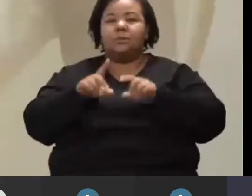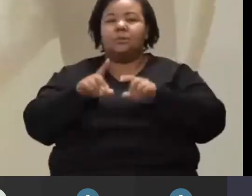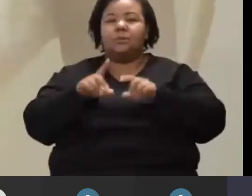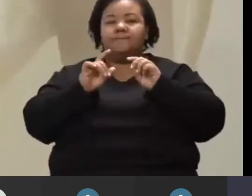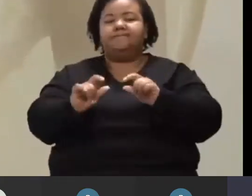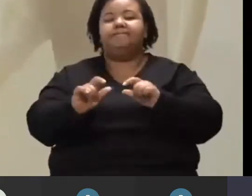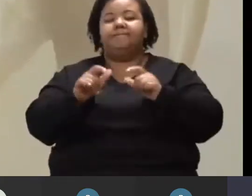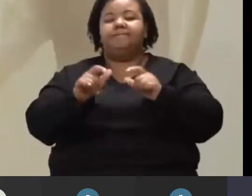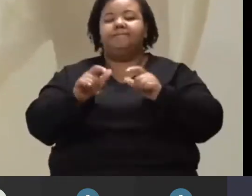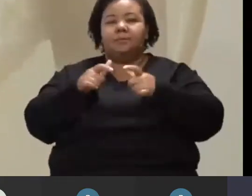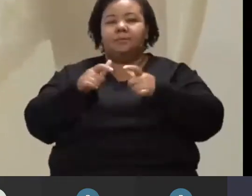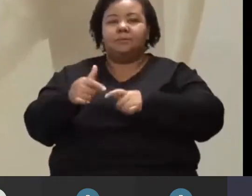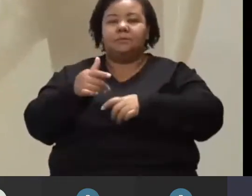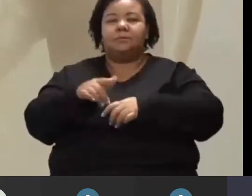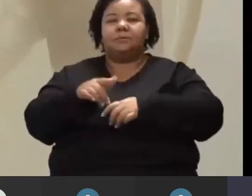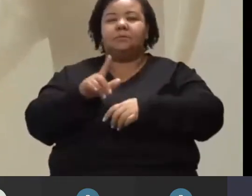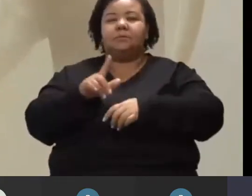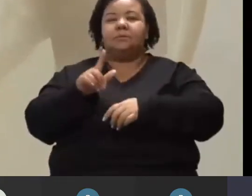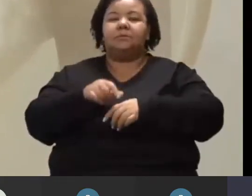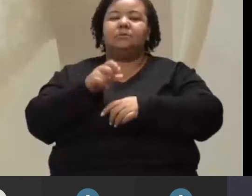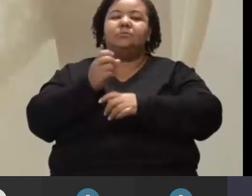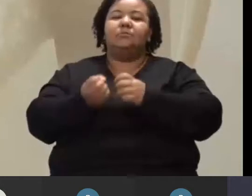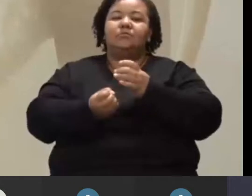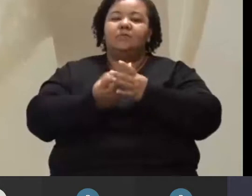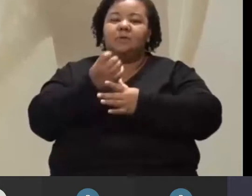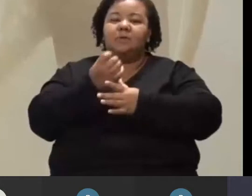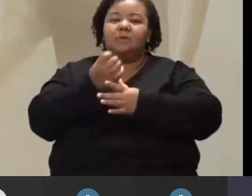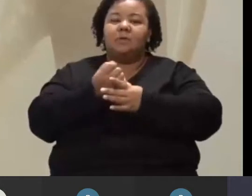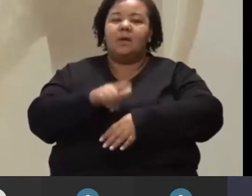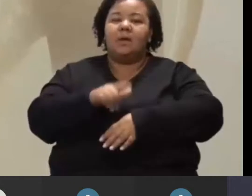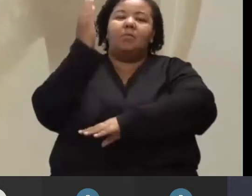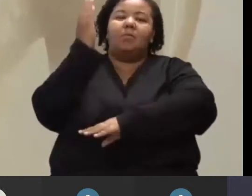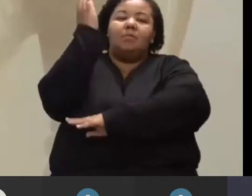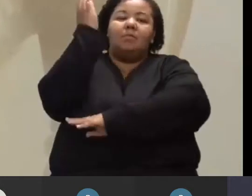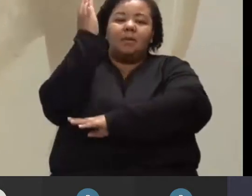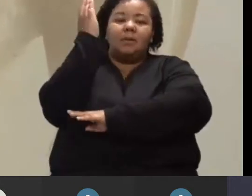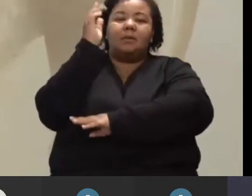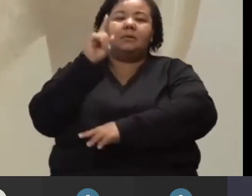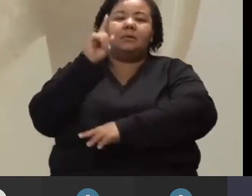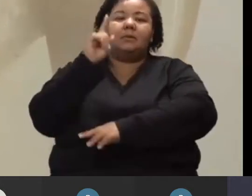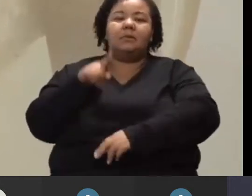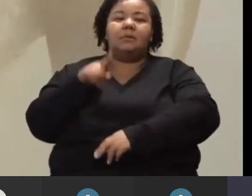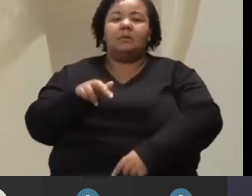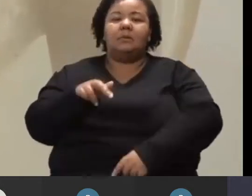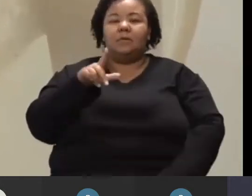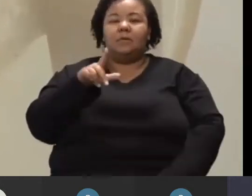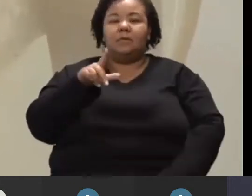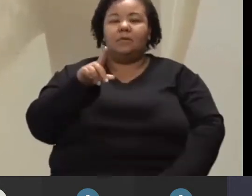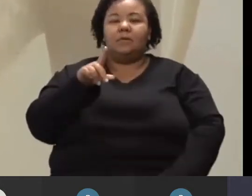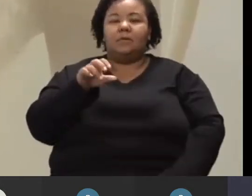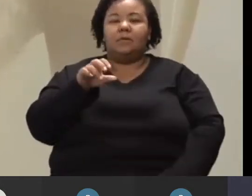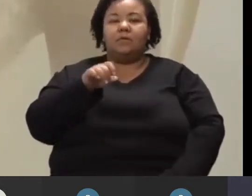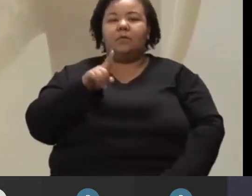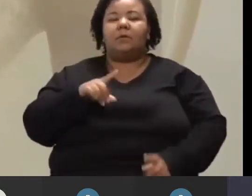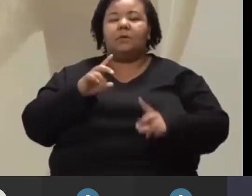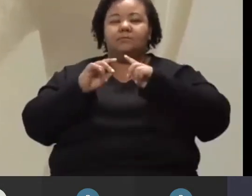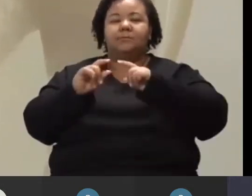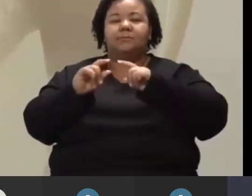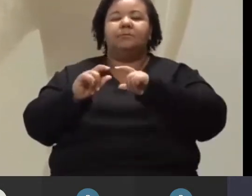decompositores do ambiente. Cresce no vegetal, na madeira. Esse é um fungo que decompõe a